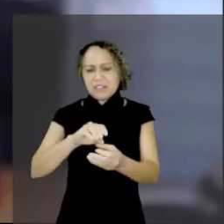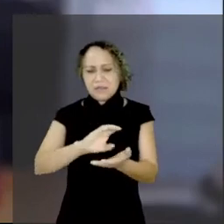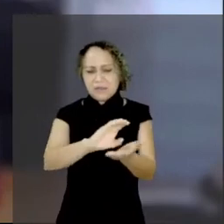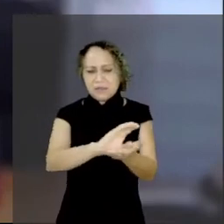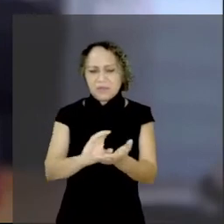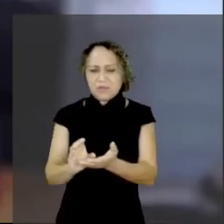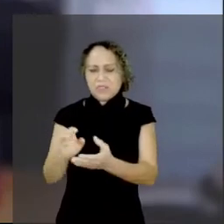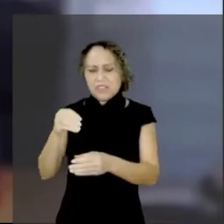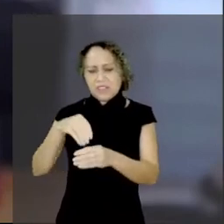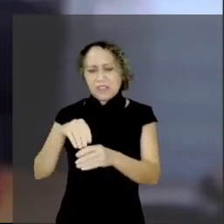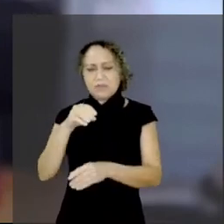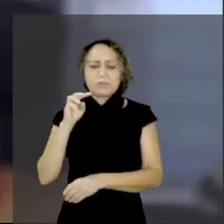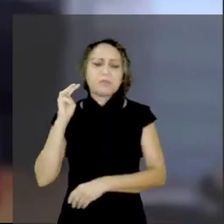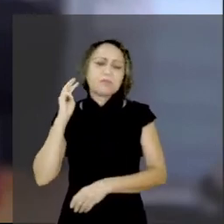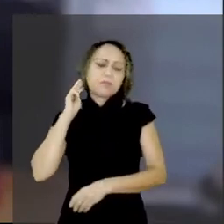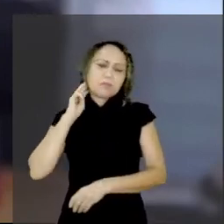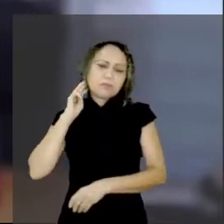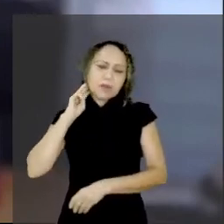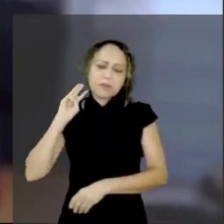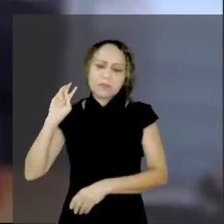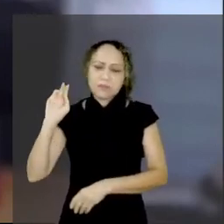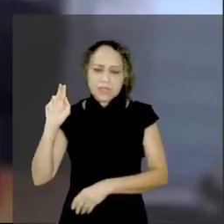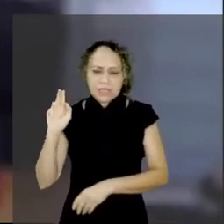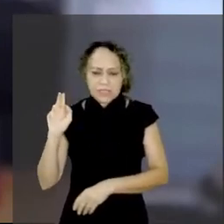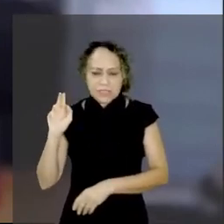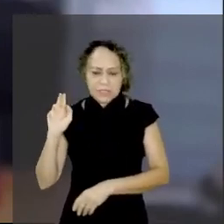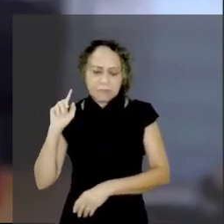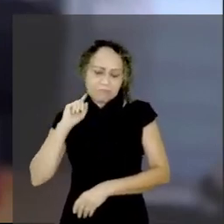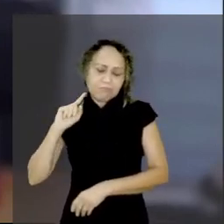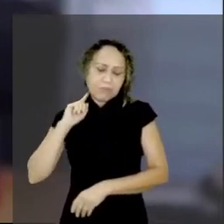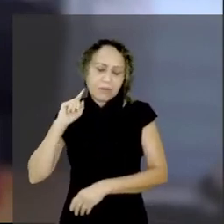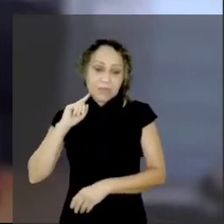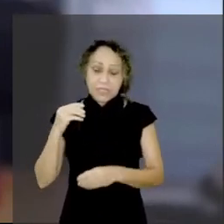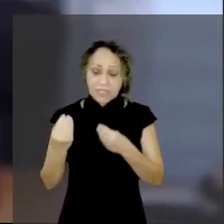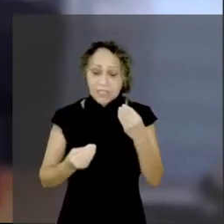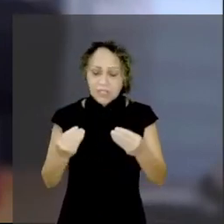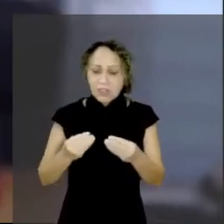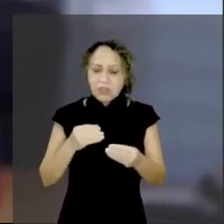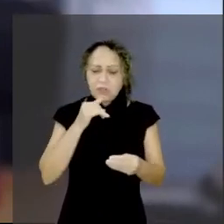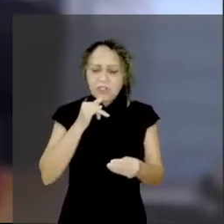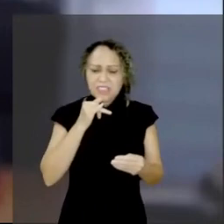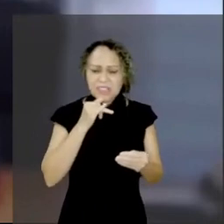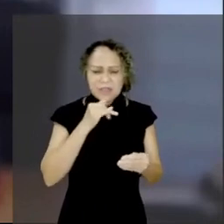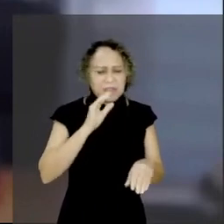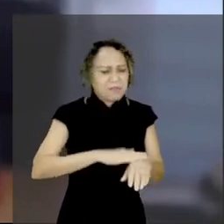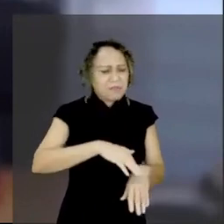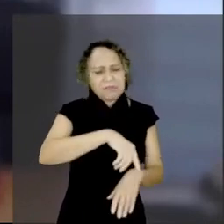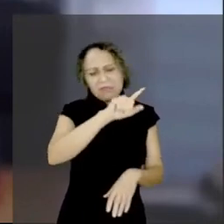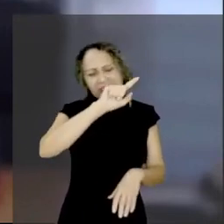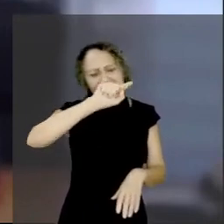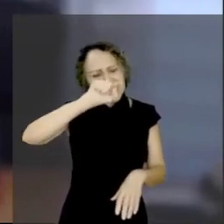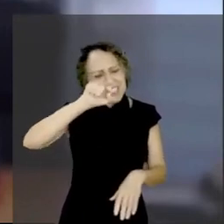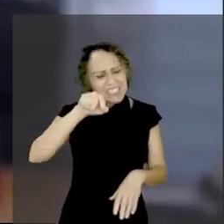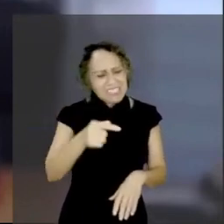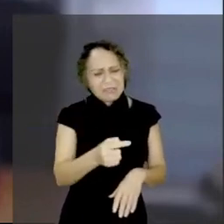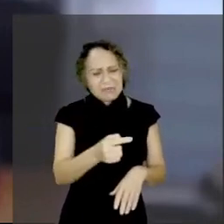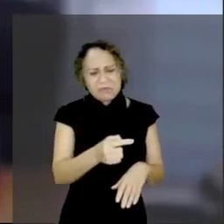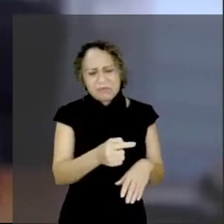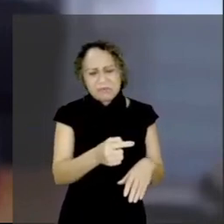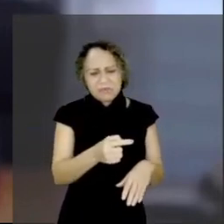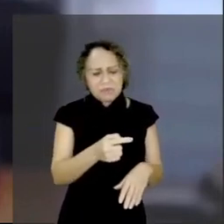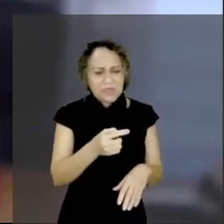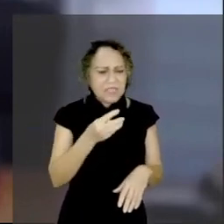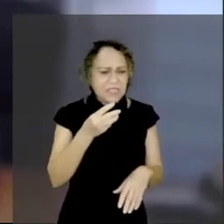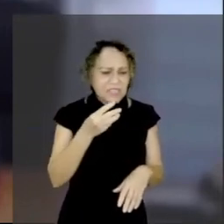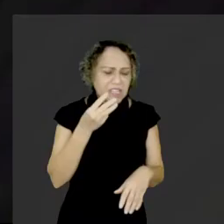Gerais. A gente não pode dizer que o programa Luz para Todos atendeu quase 400 mil pessoas, com mais de